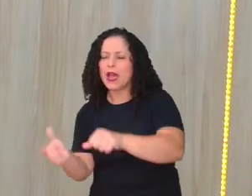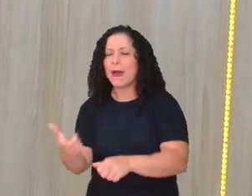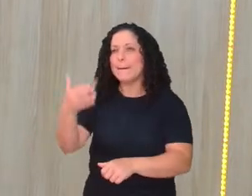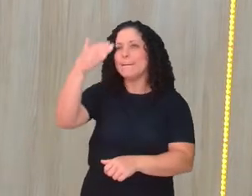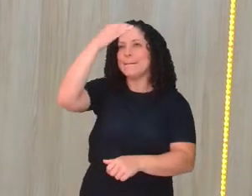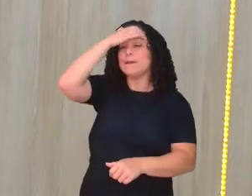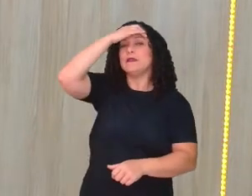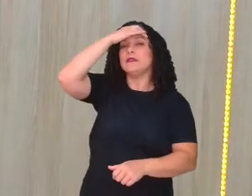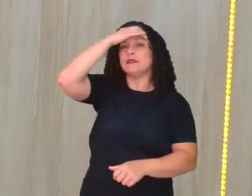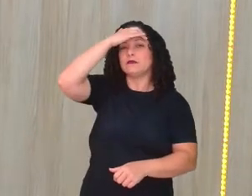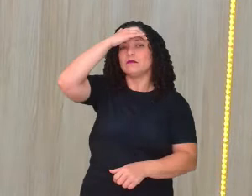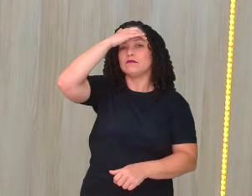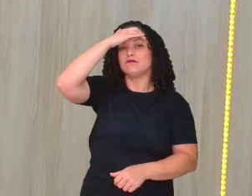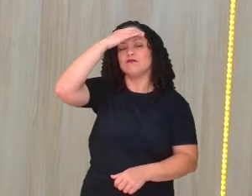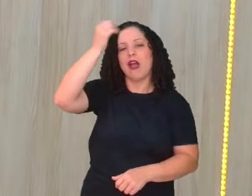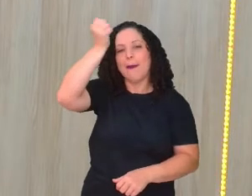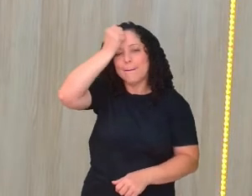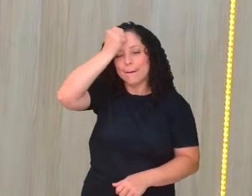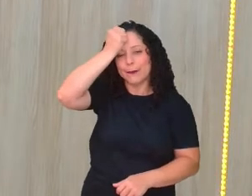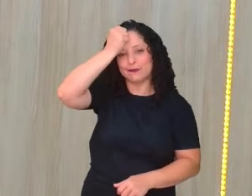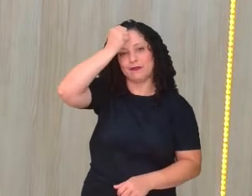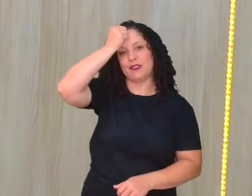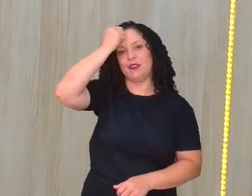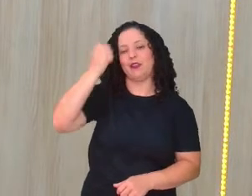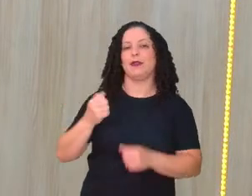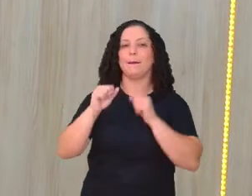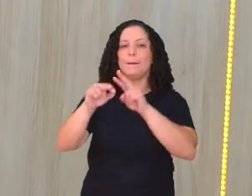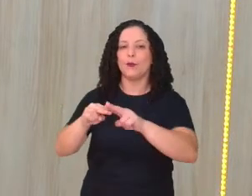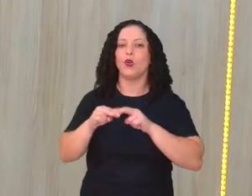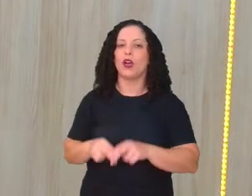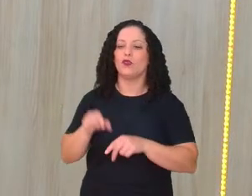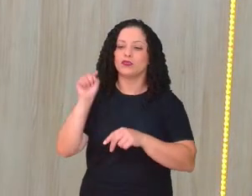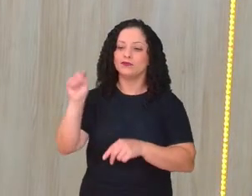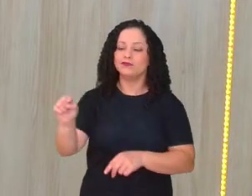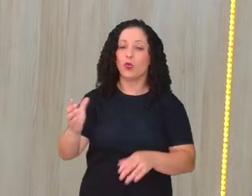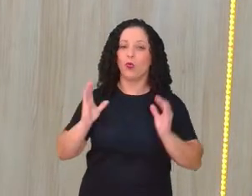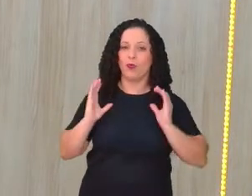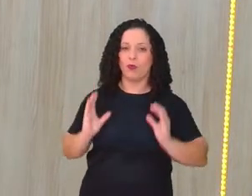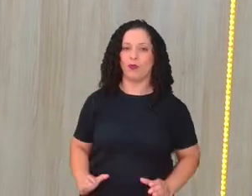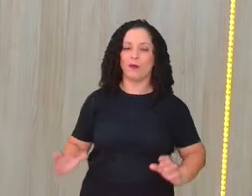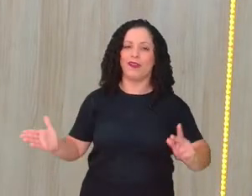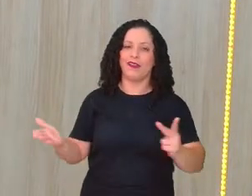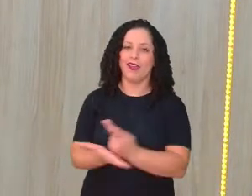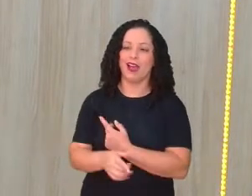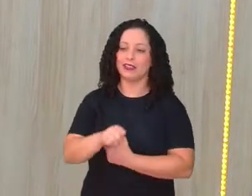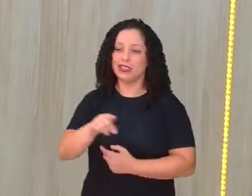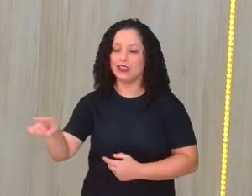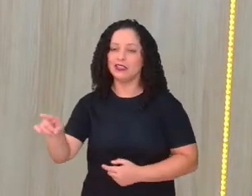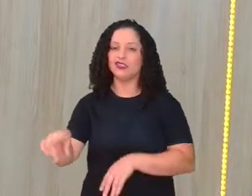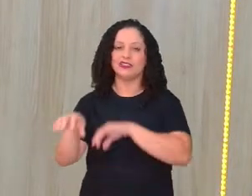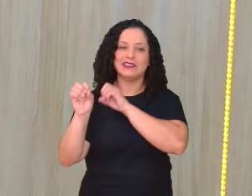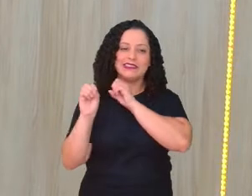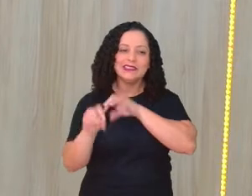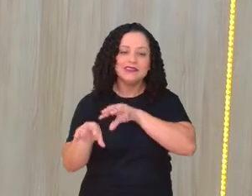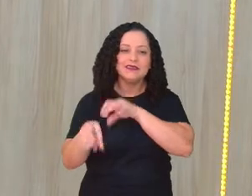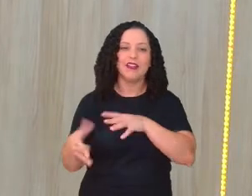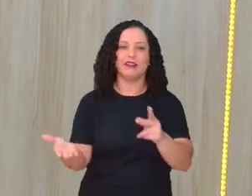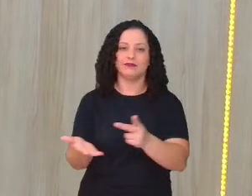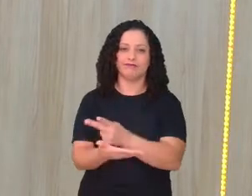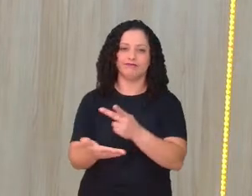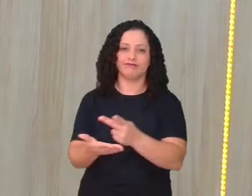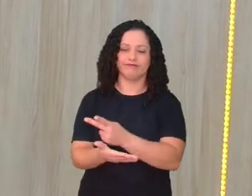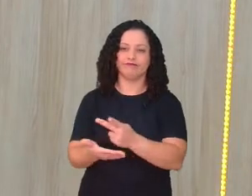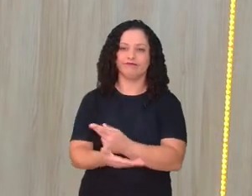né, ou iam de encontro ao que se ensinava, né, nos evangelhos. Aí o que é que